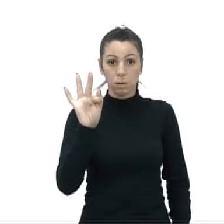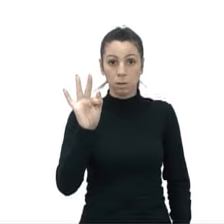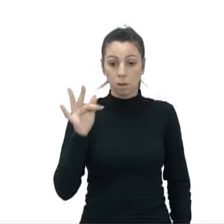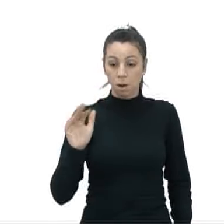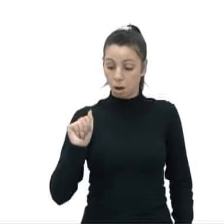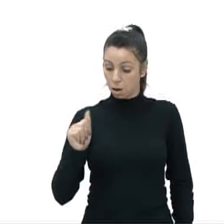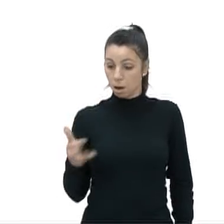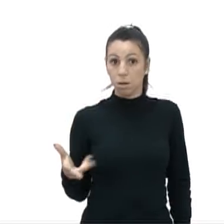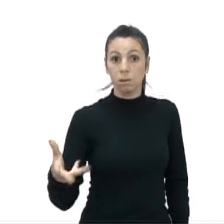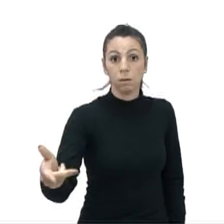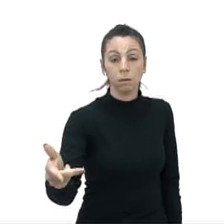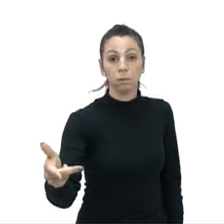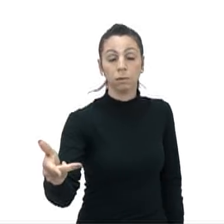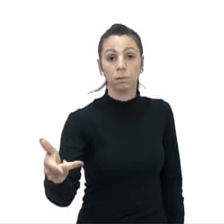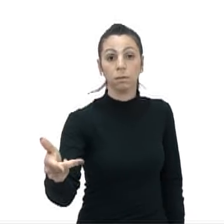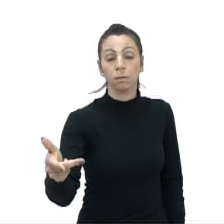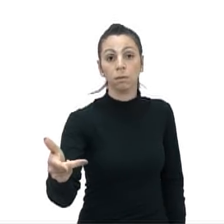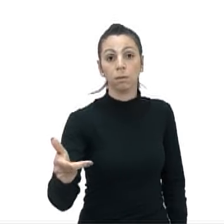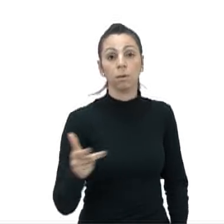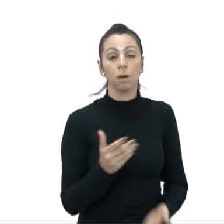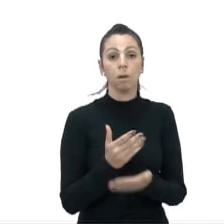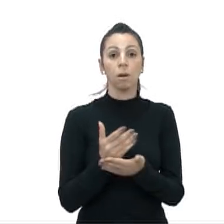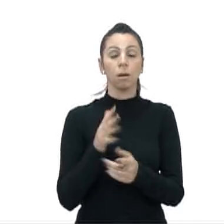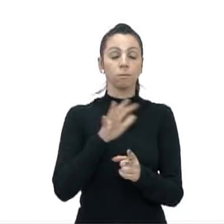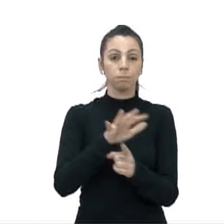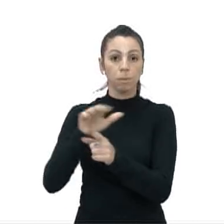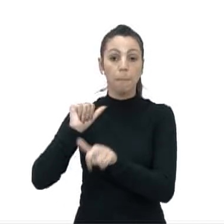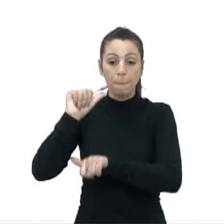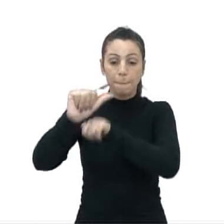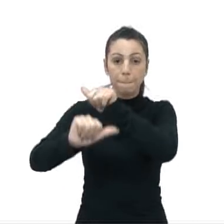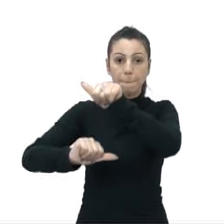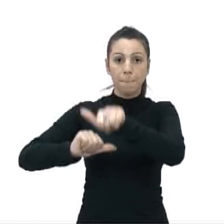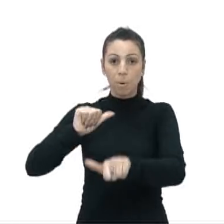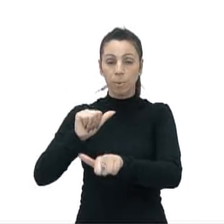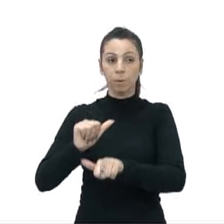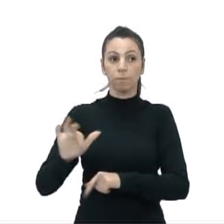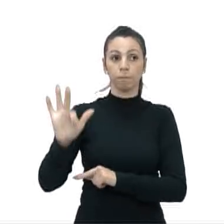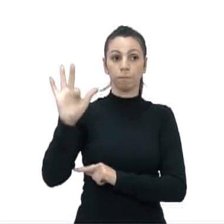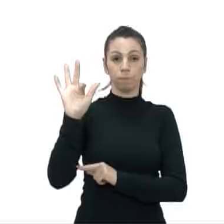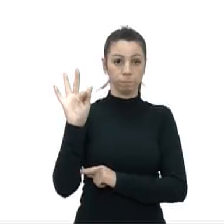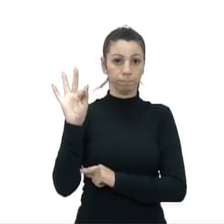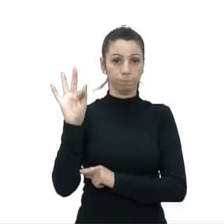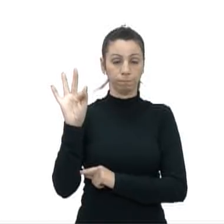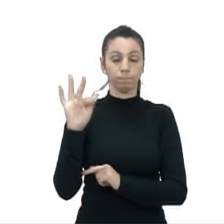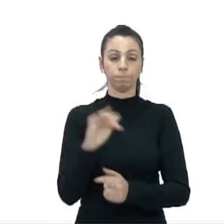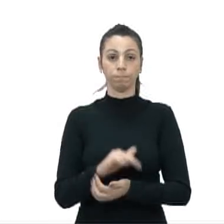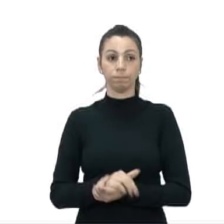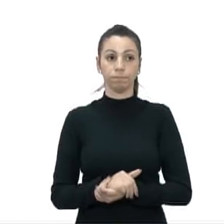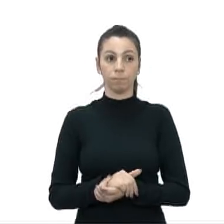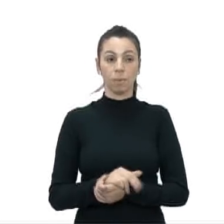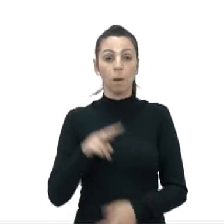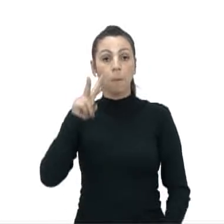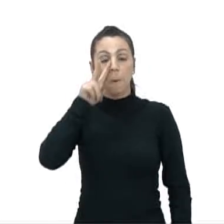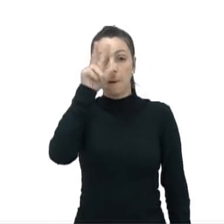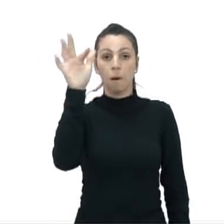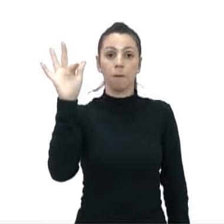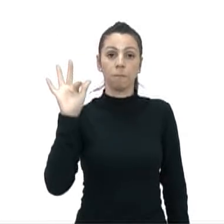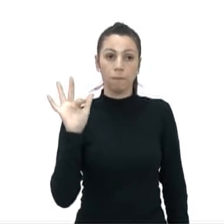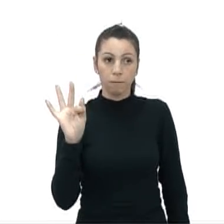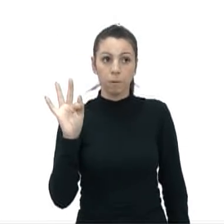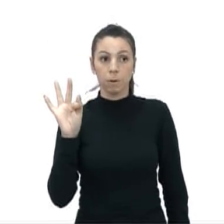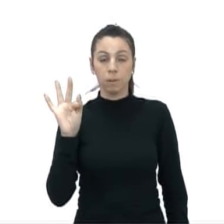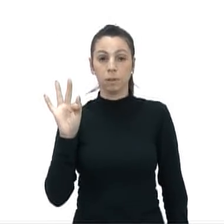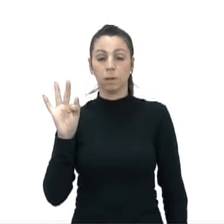a direção e o sentido são o mesmo da força F. Então, percebam que a força resultante